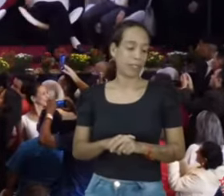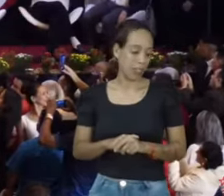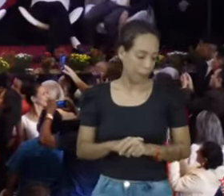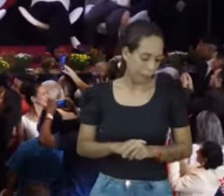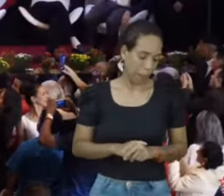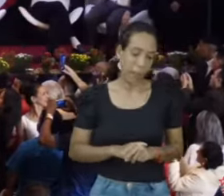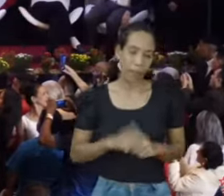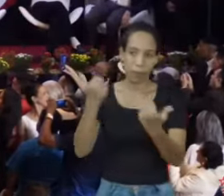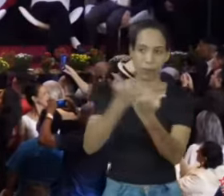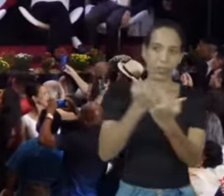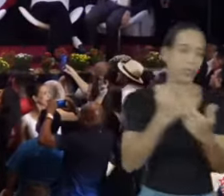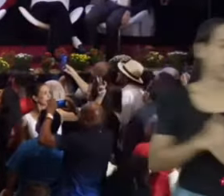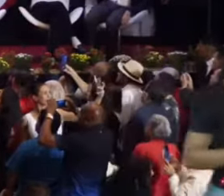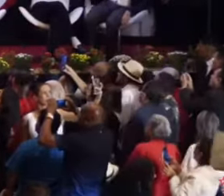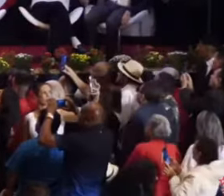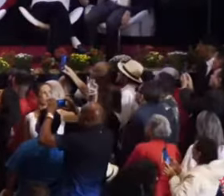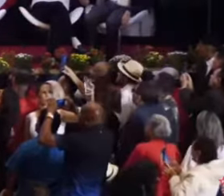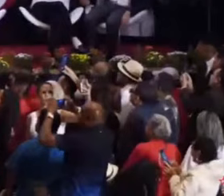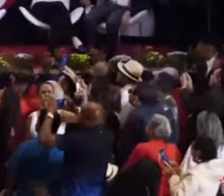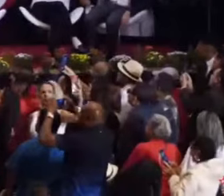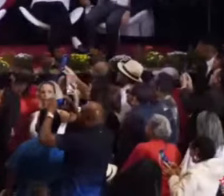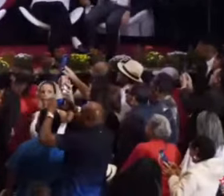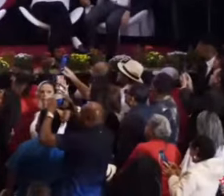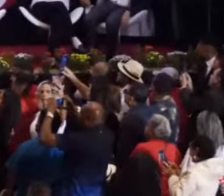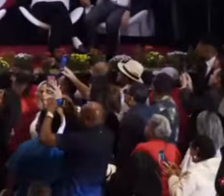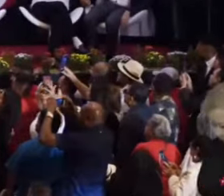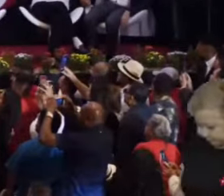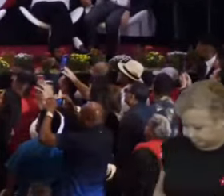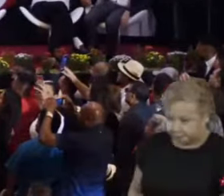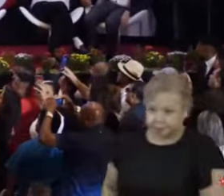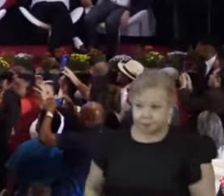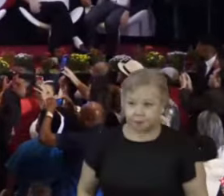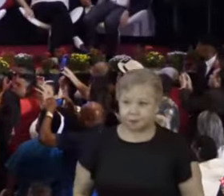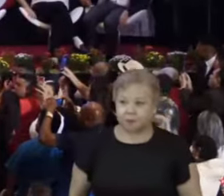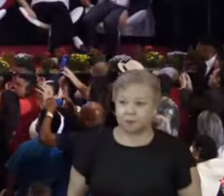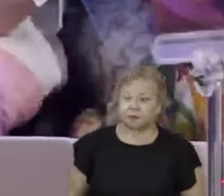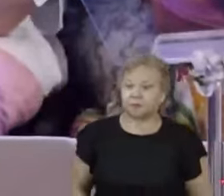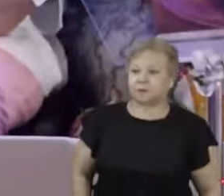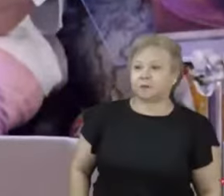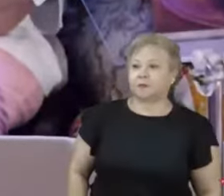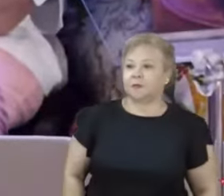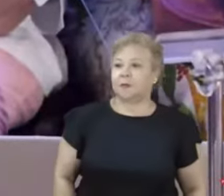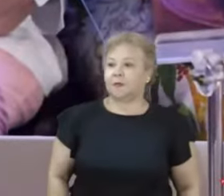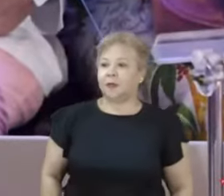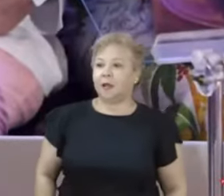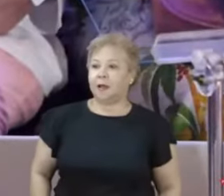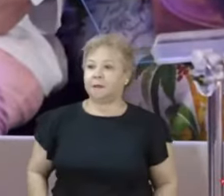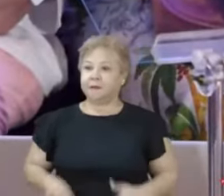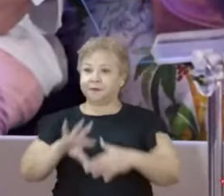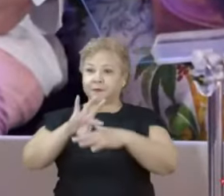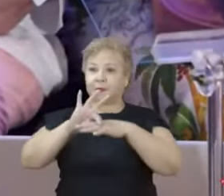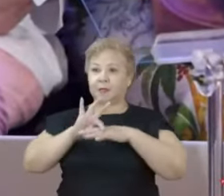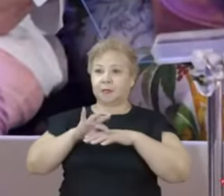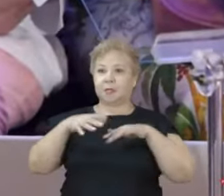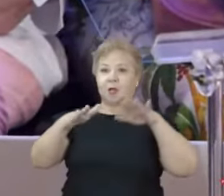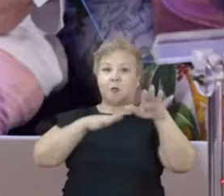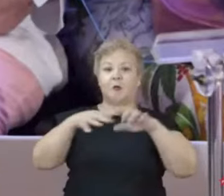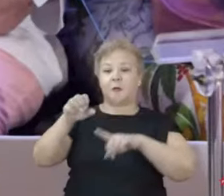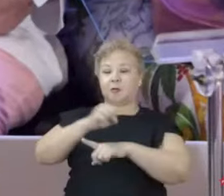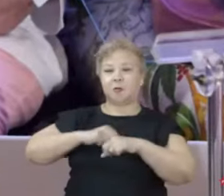Lideranças de movimentos sindicais, entidades da sociedade civil, movimentos